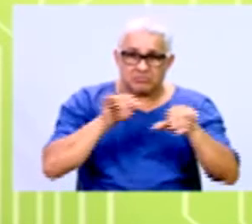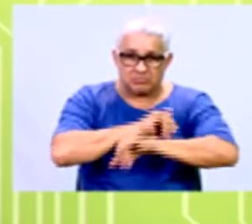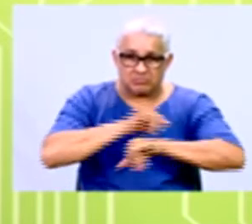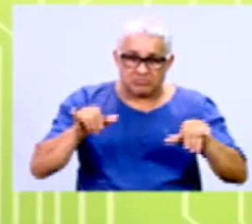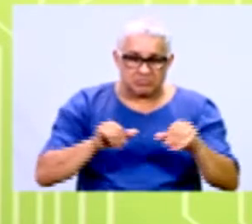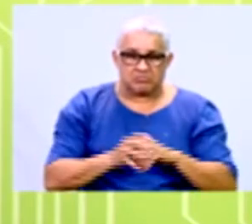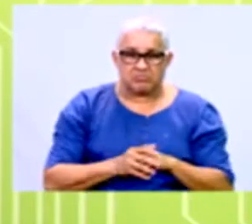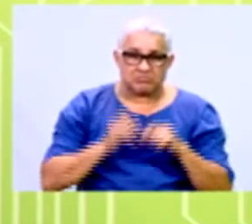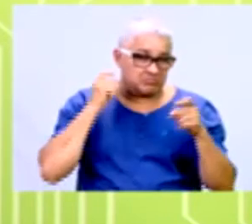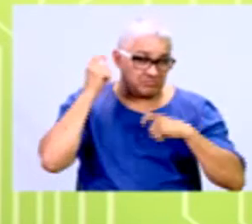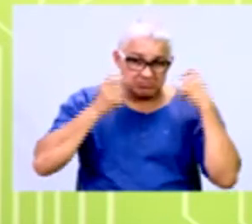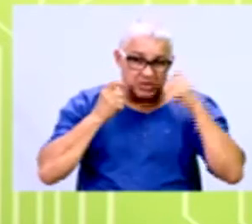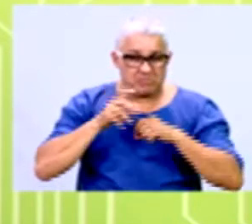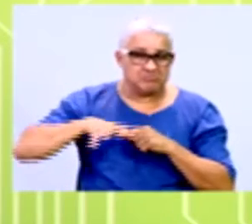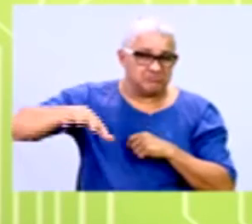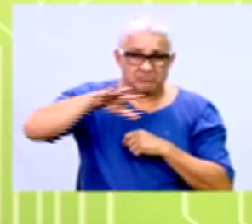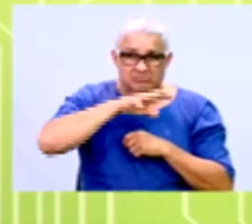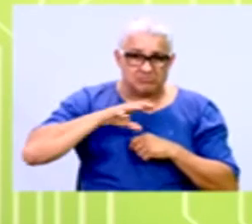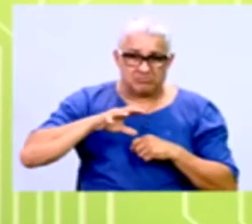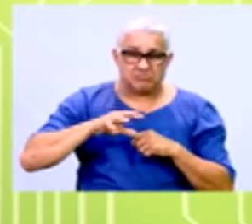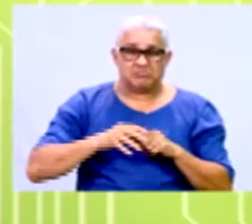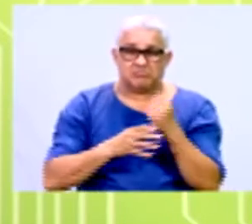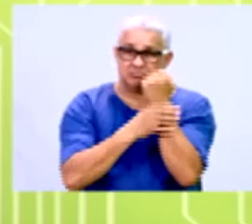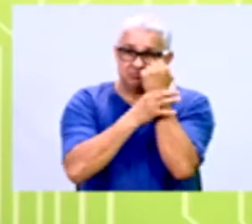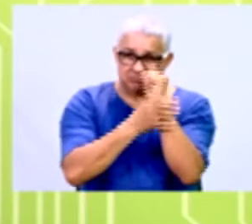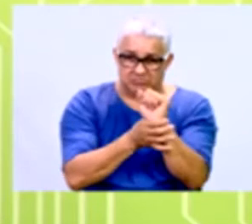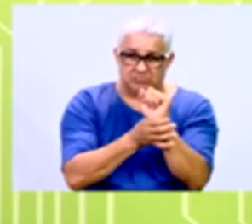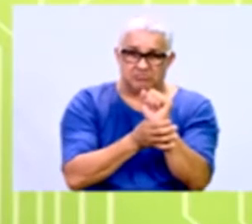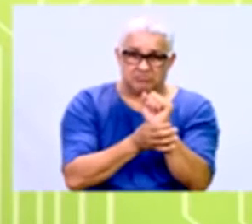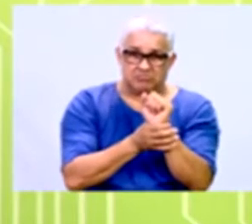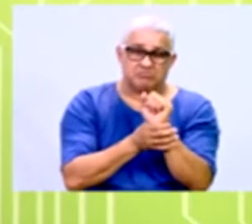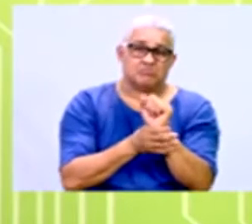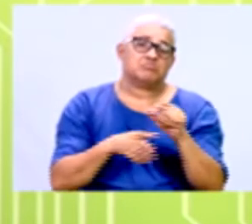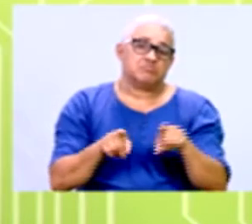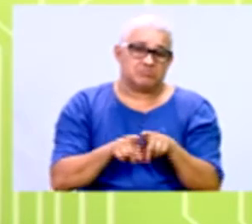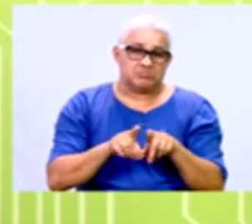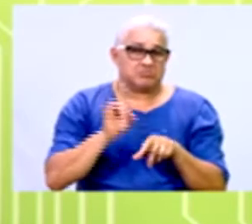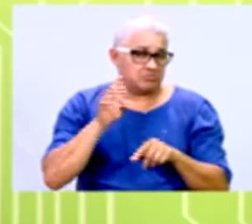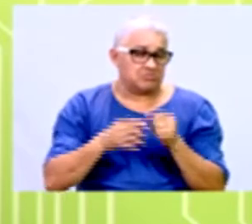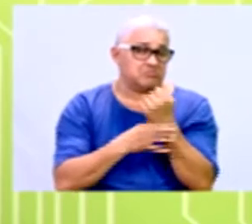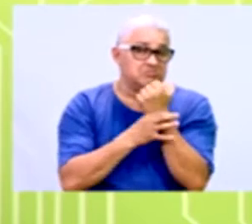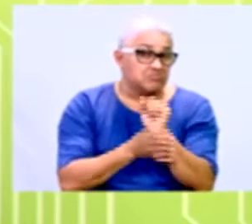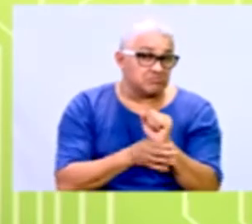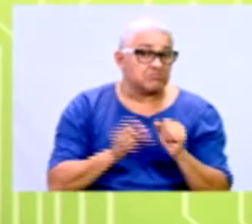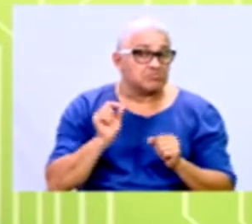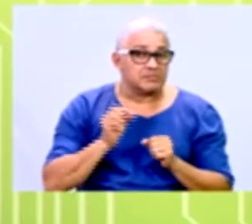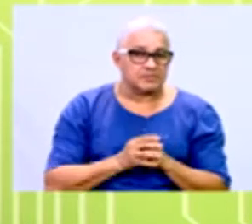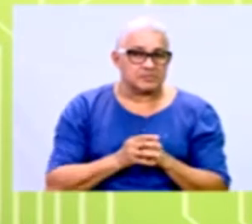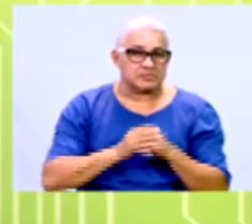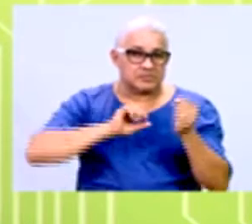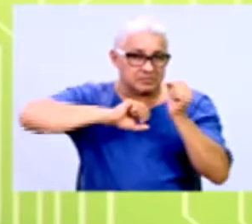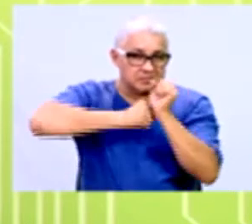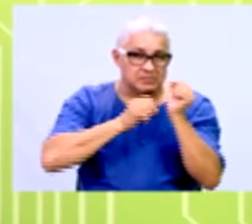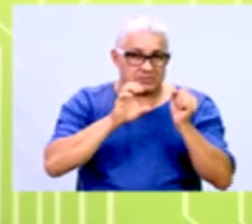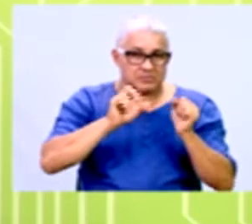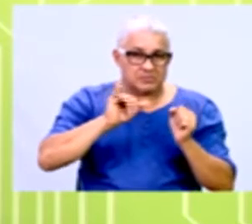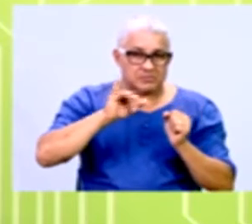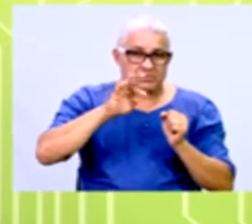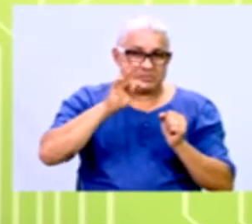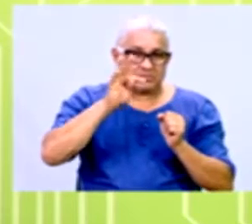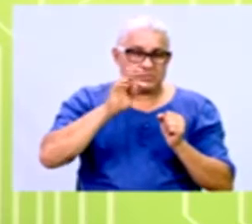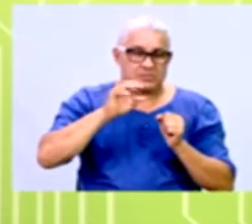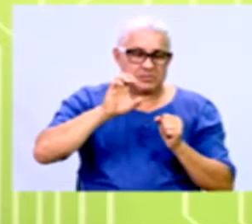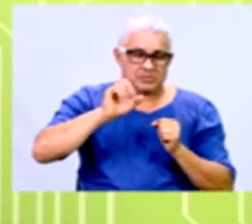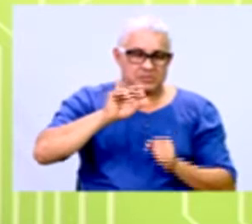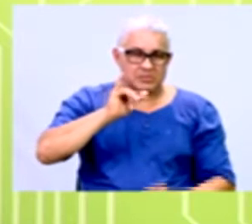preocupar de uma forma geral com a segurança, né? E quando eu falo segurança, não é só a segurança criptografia da informação, não,